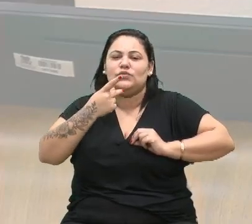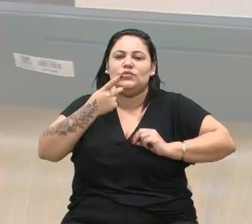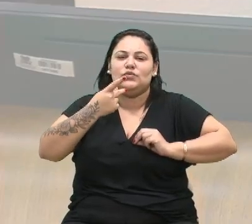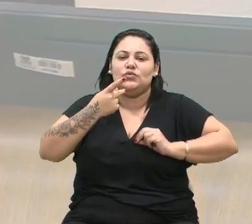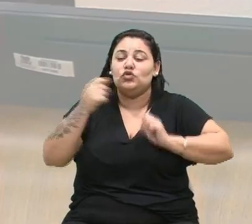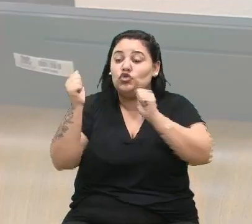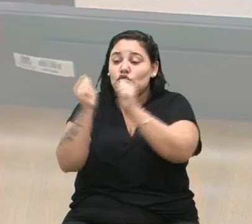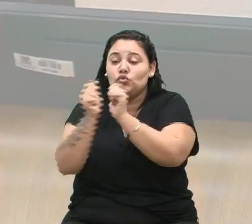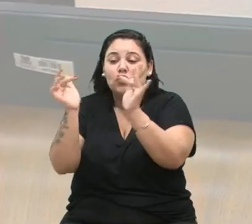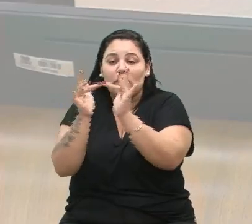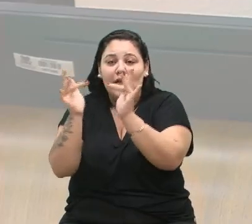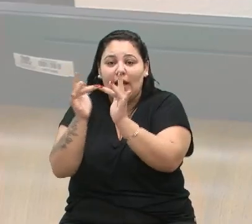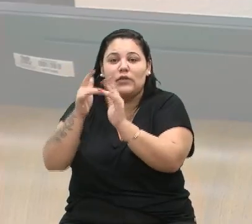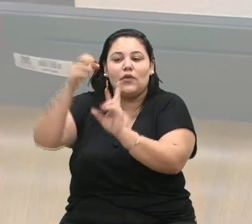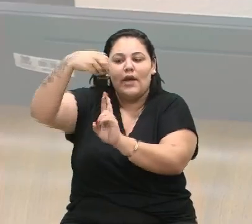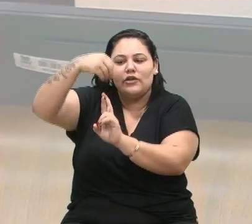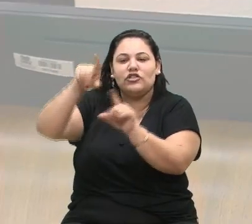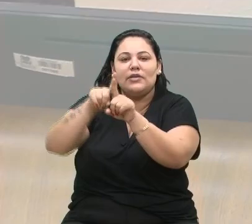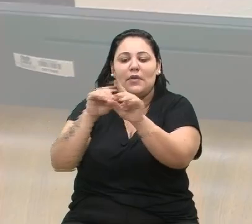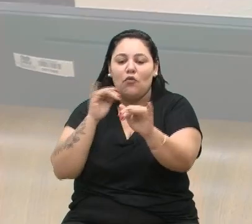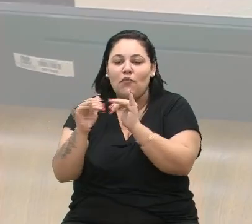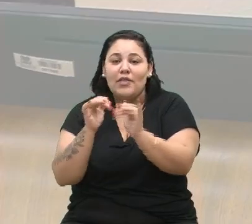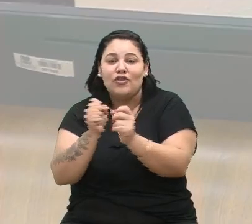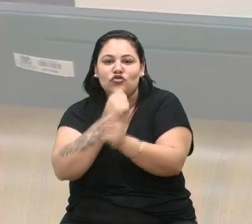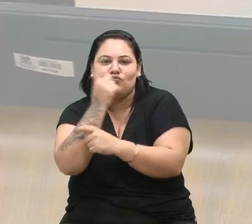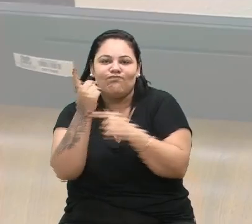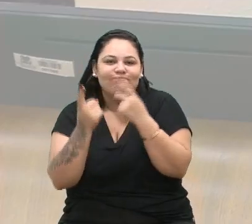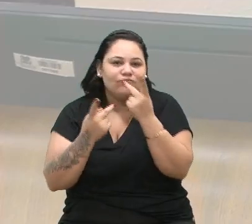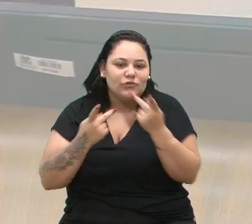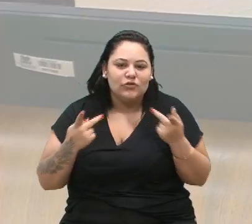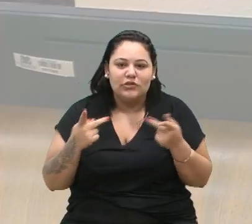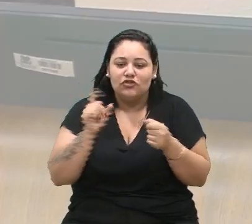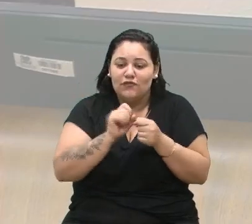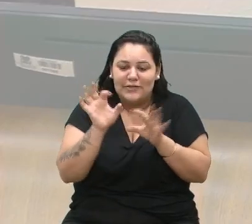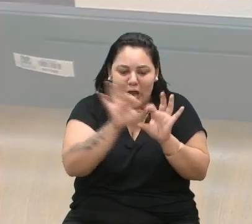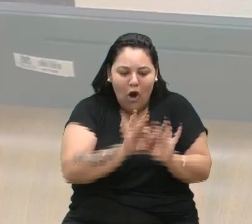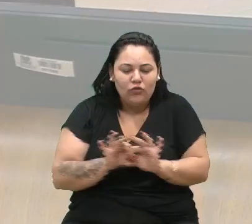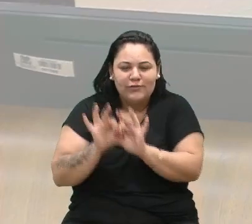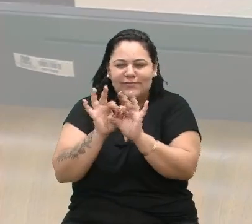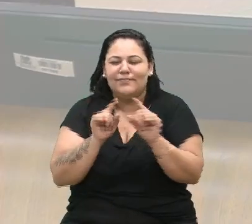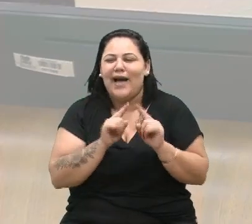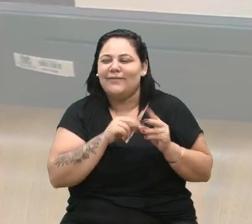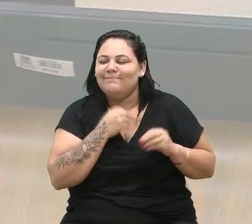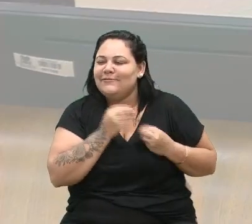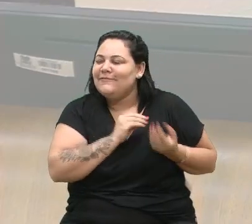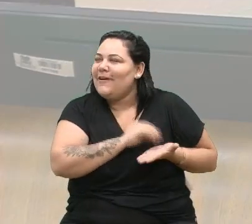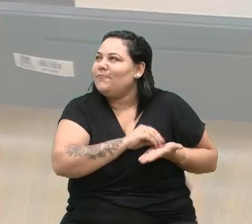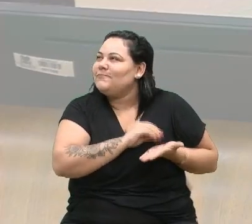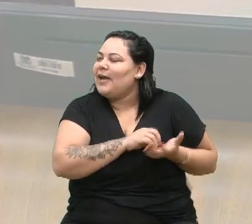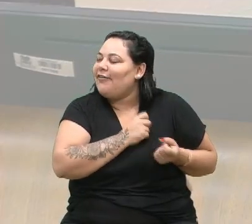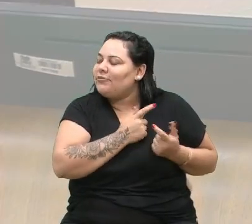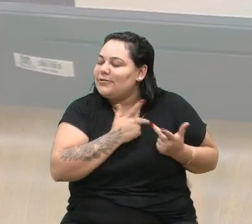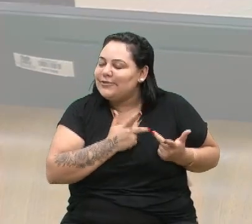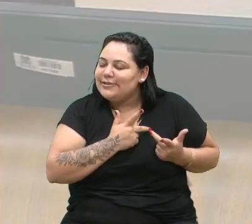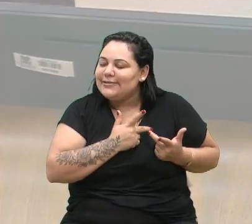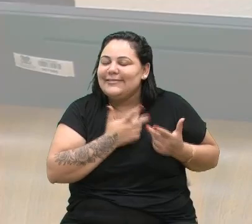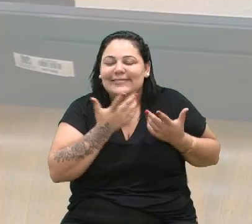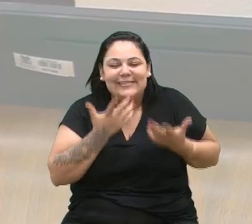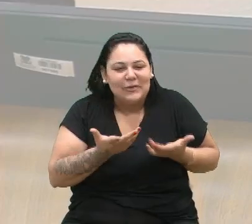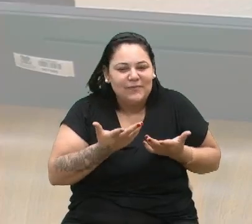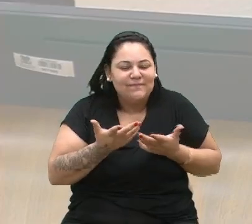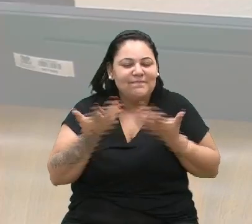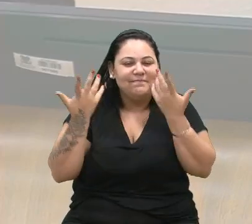gente conseguiu algumas coisas, fez a força-tarefa, mas a gente sentia que faltava. Então, parabéns mesmo. Ontem foi um dia